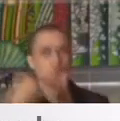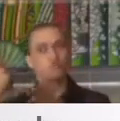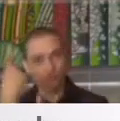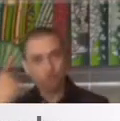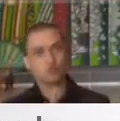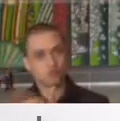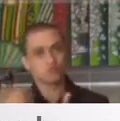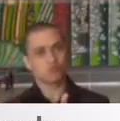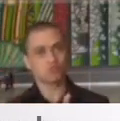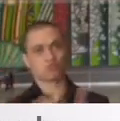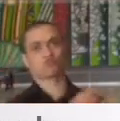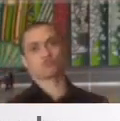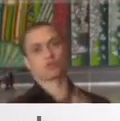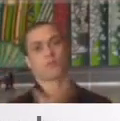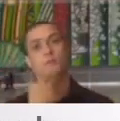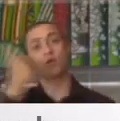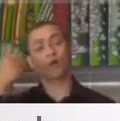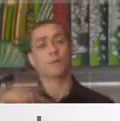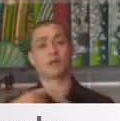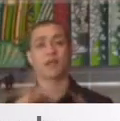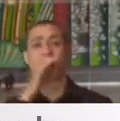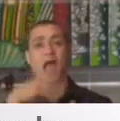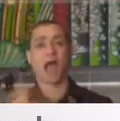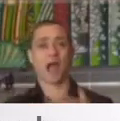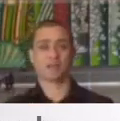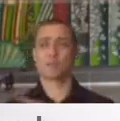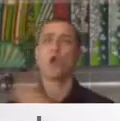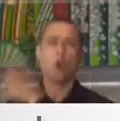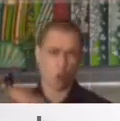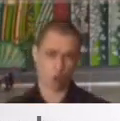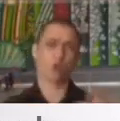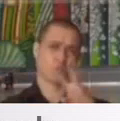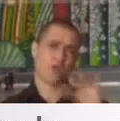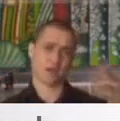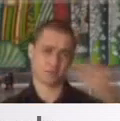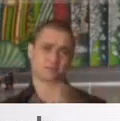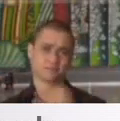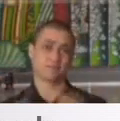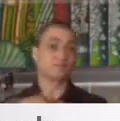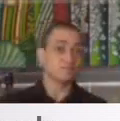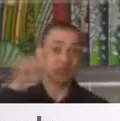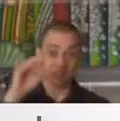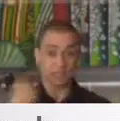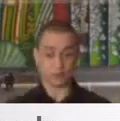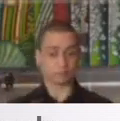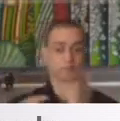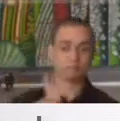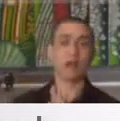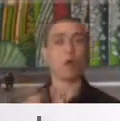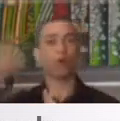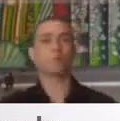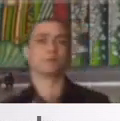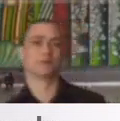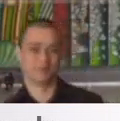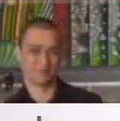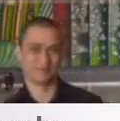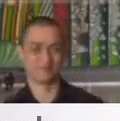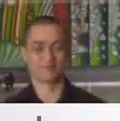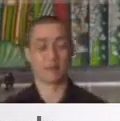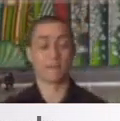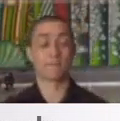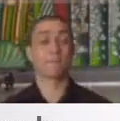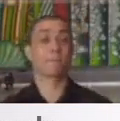aqui para fazerem as suas perguntas, certamente todos os itens serão atendidos, são 9 veículos de comunicação. Mas